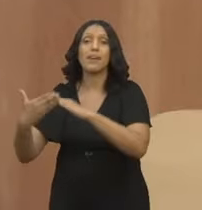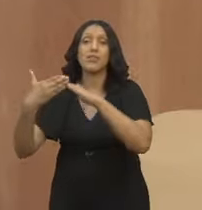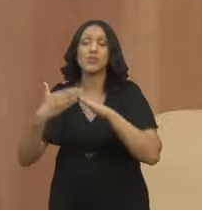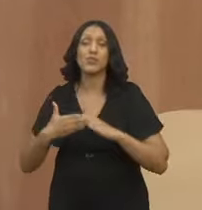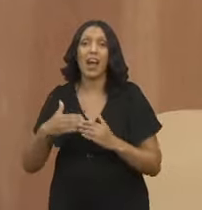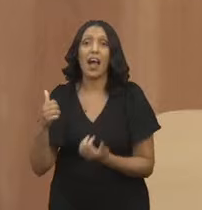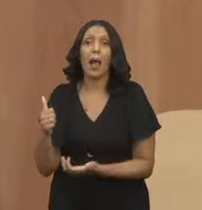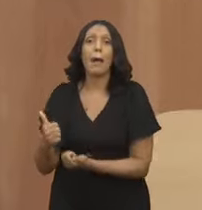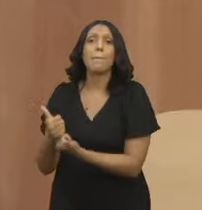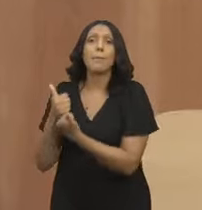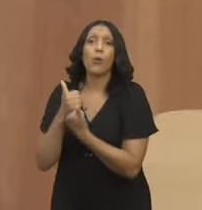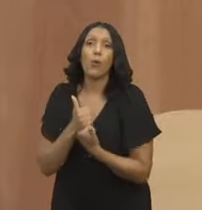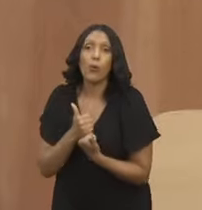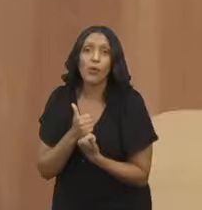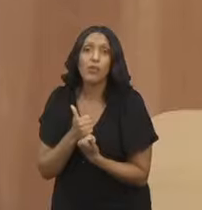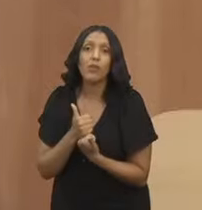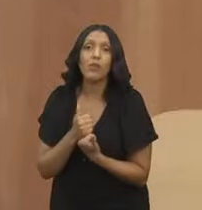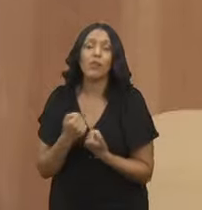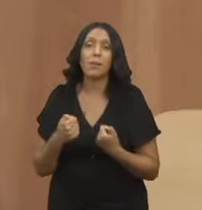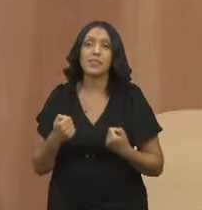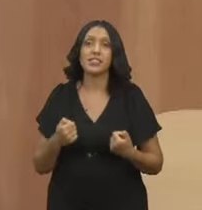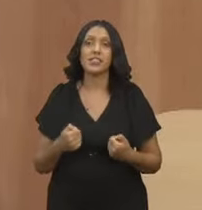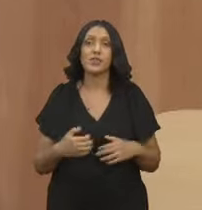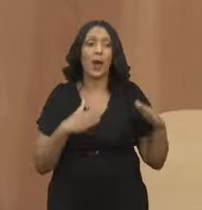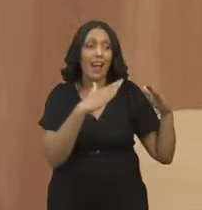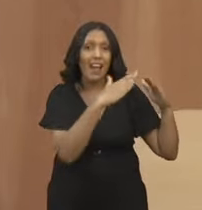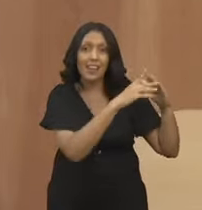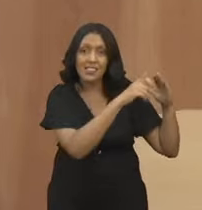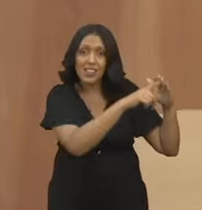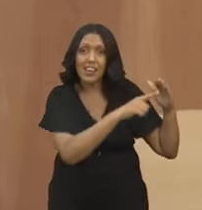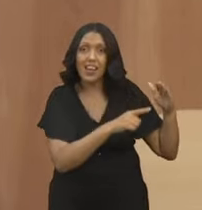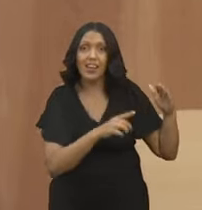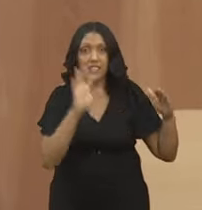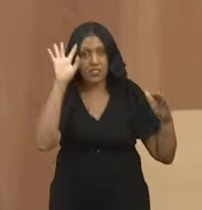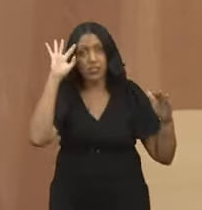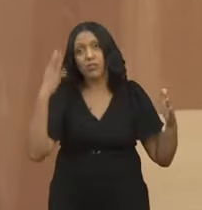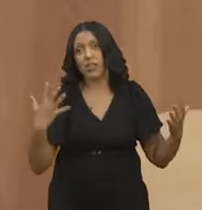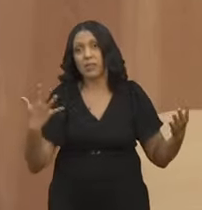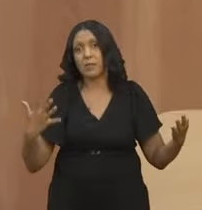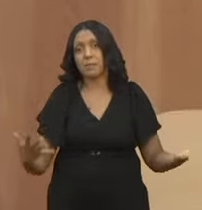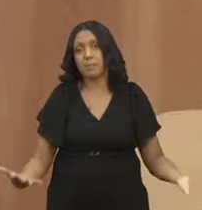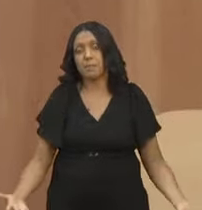políticas, é a luta por uma vida melhor para a nossa população.